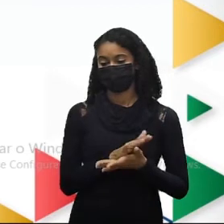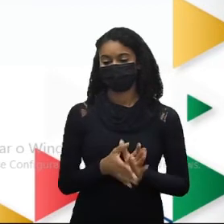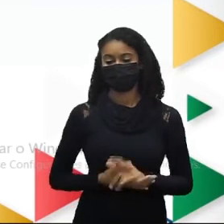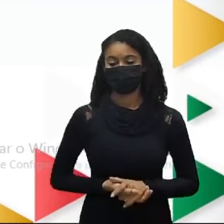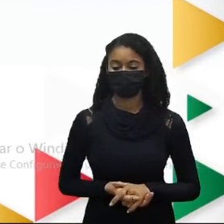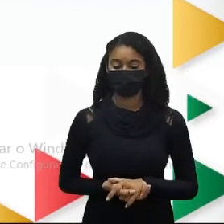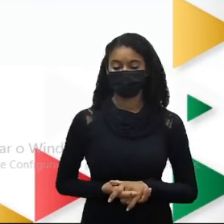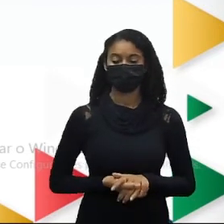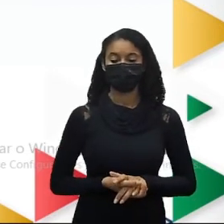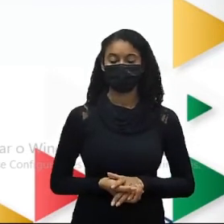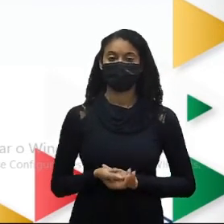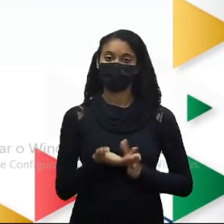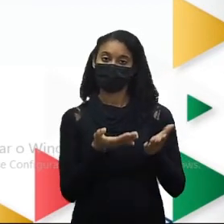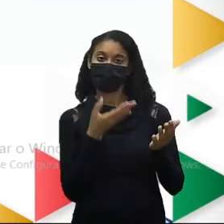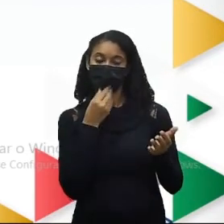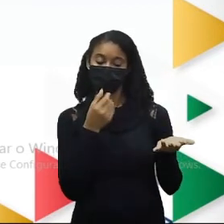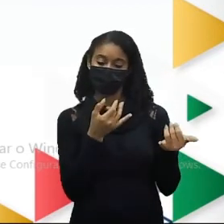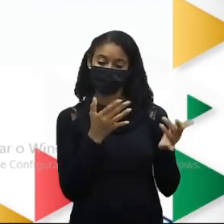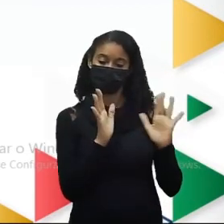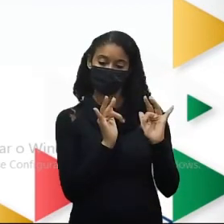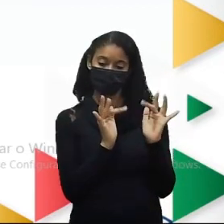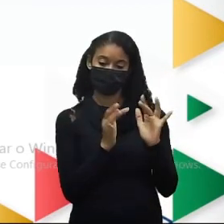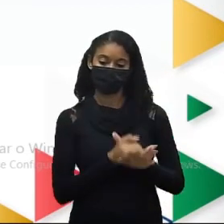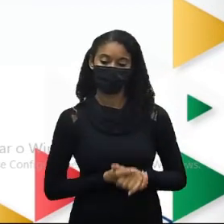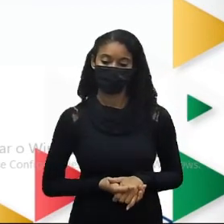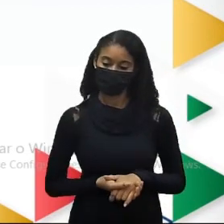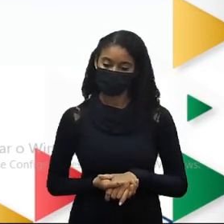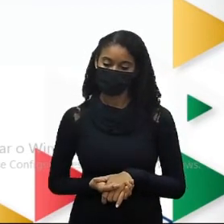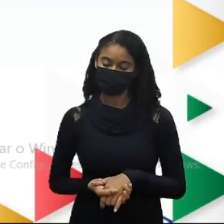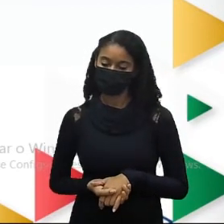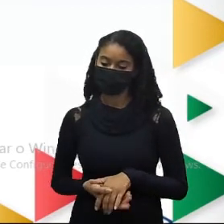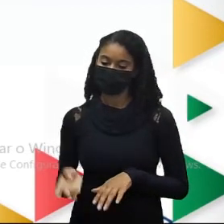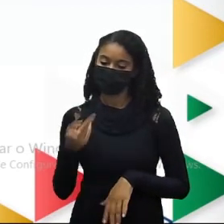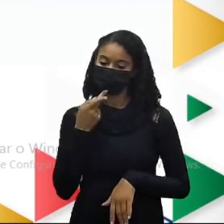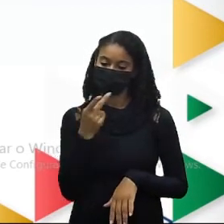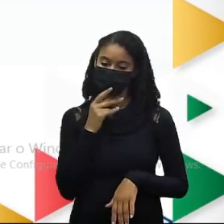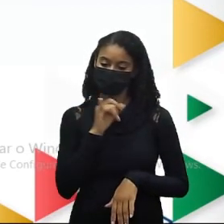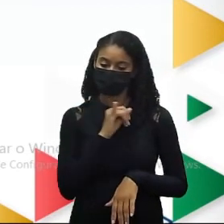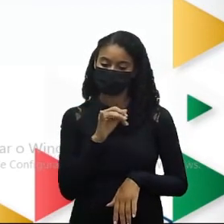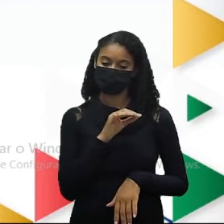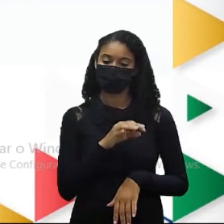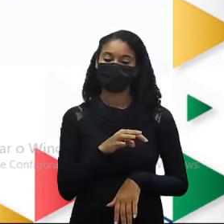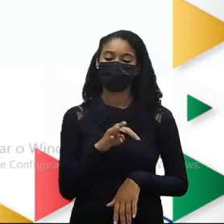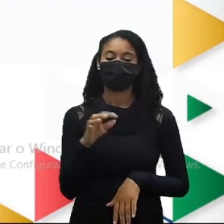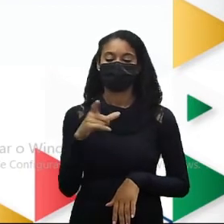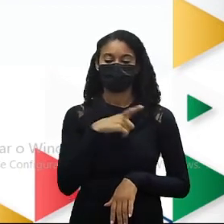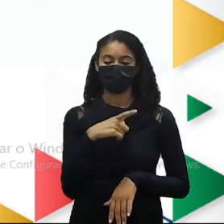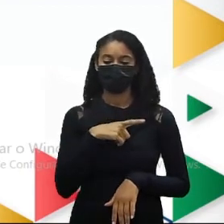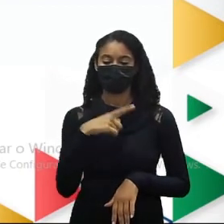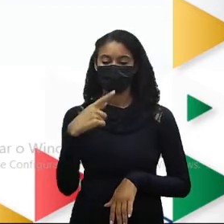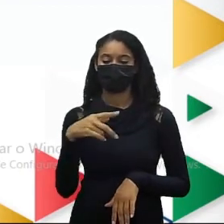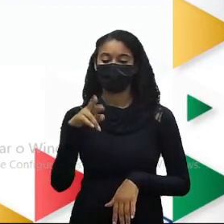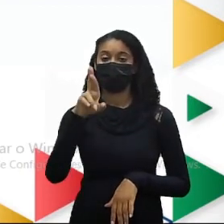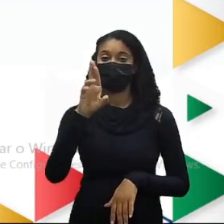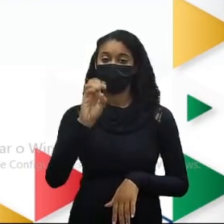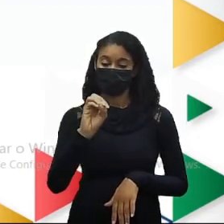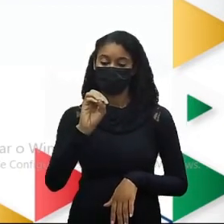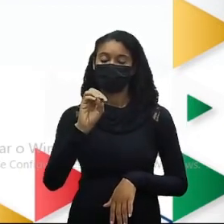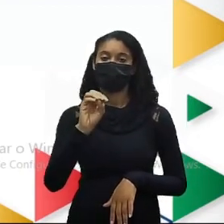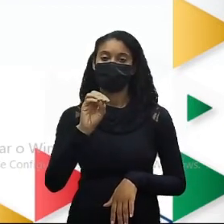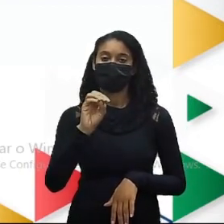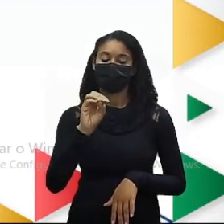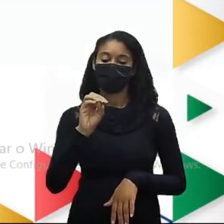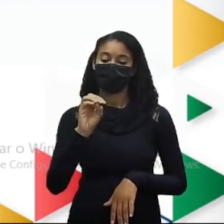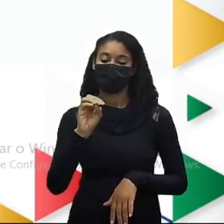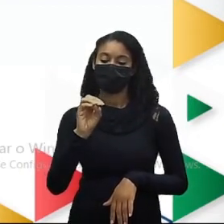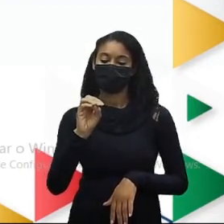rapaz pede a jovem em namoro e ele fala, oi, tem problema, certo, de nós